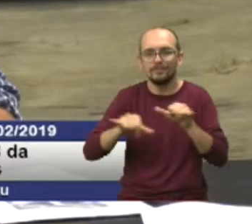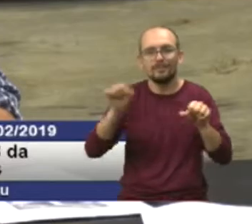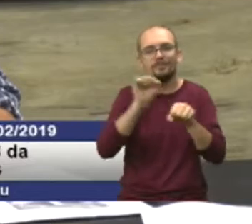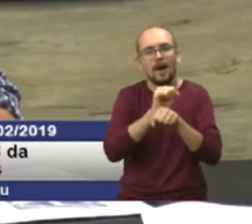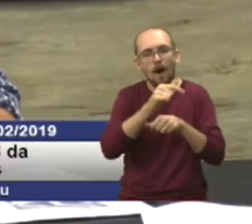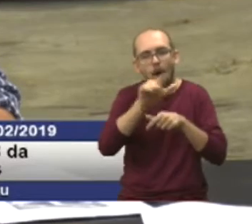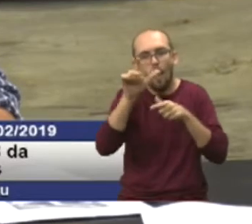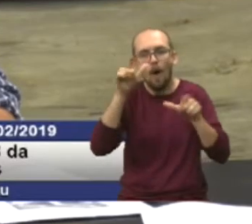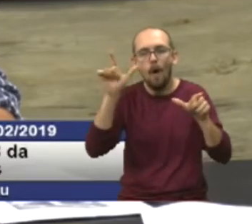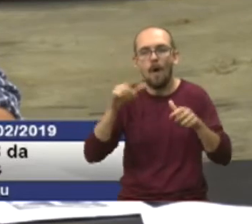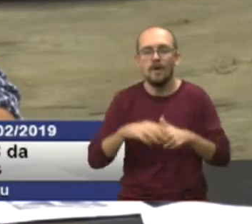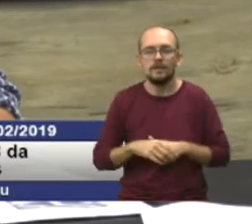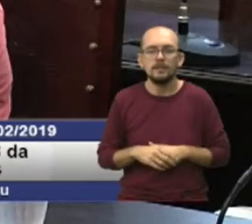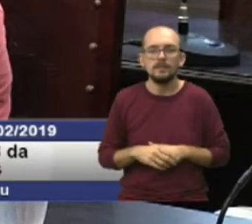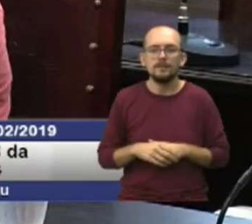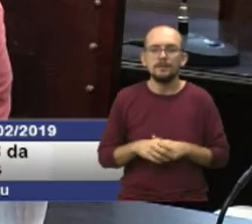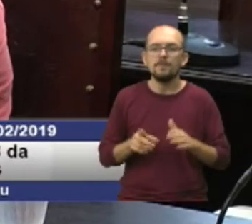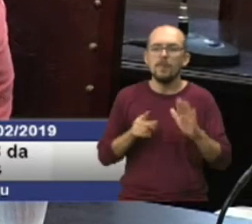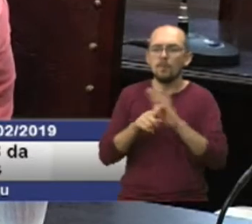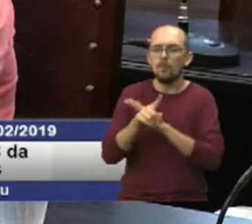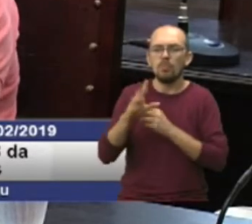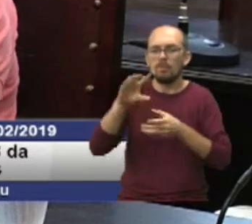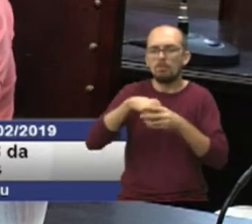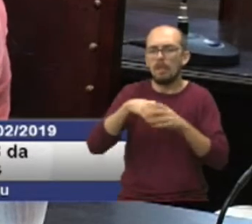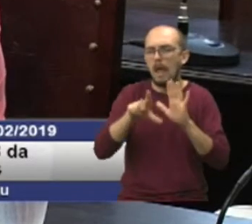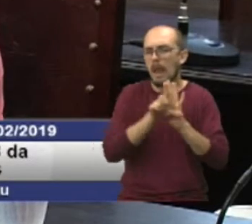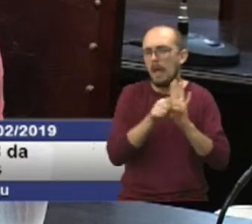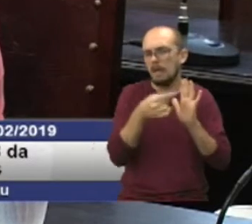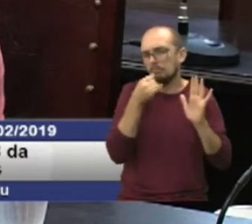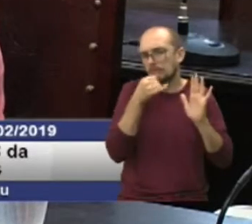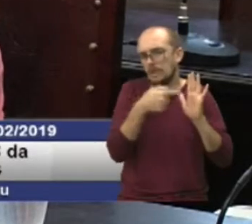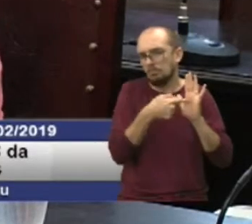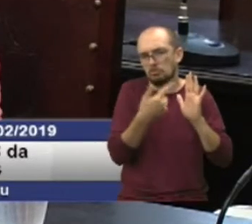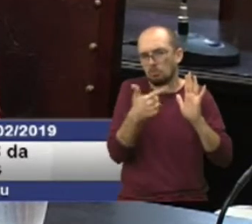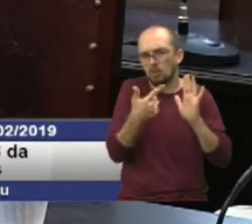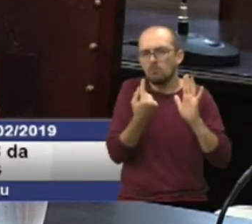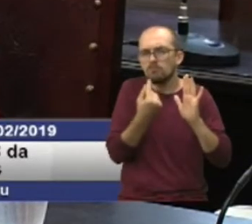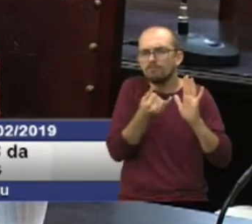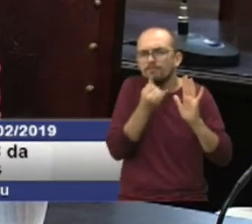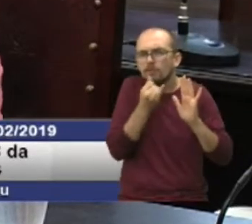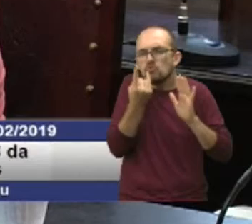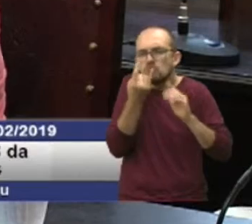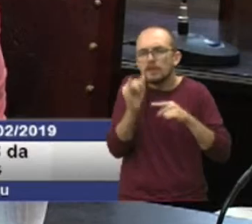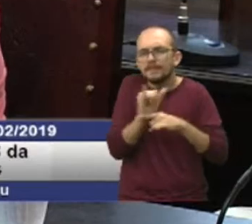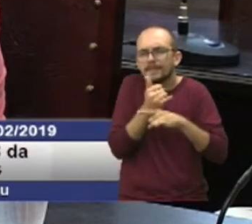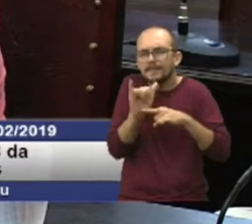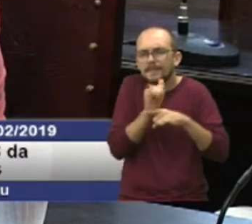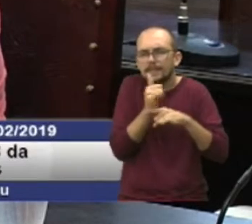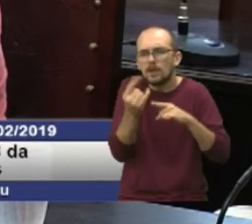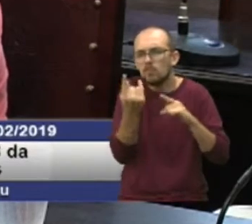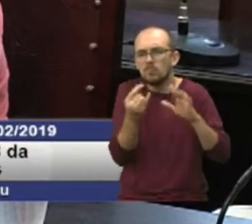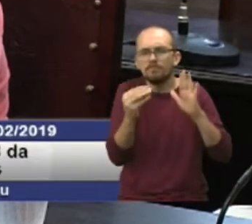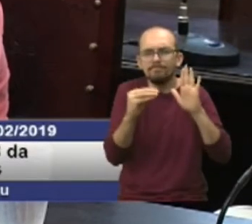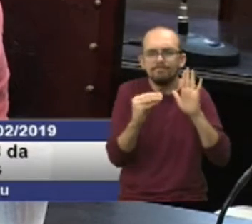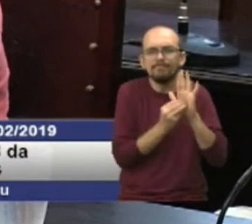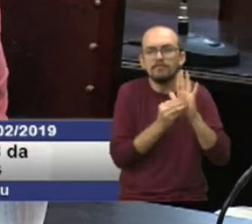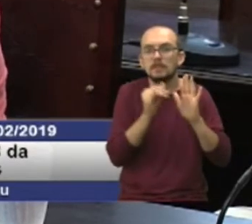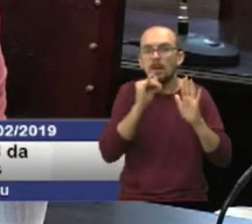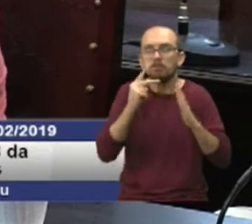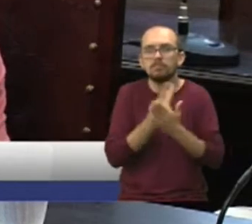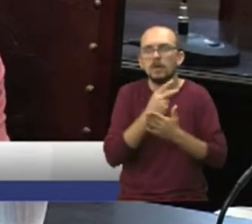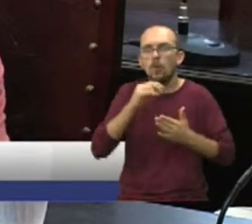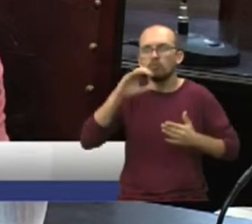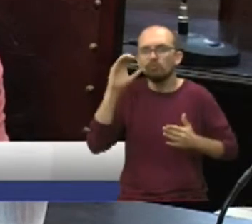Mas dentro da lei vocês não têm, por exemplo, uma brecha, uma alternativa para que, no caso de urgência,